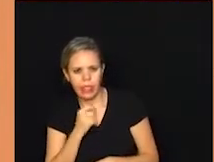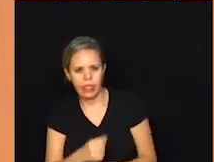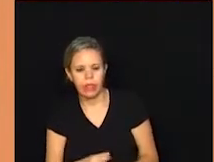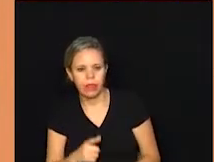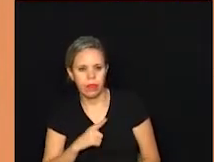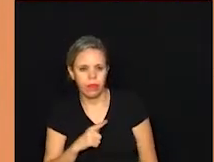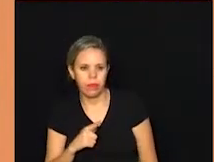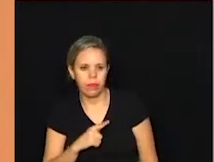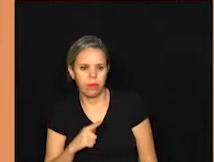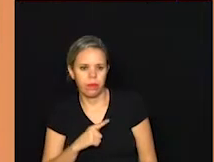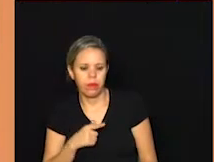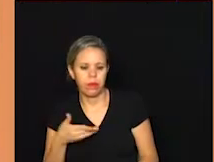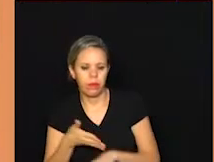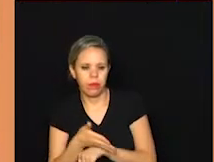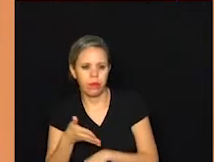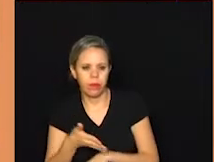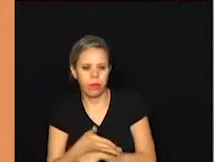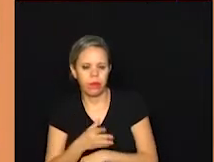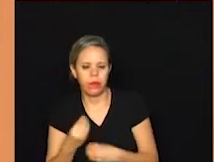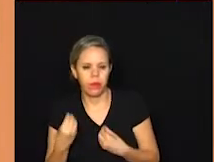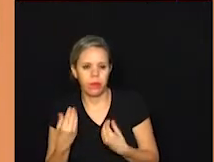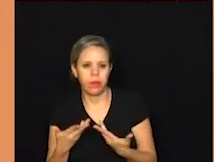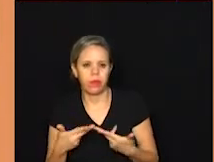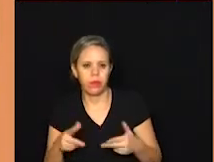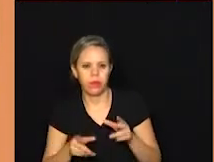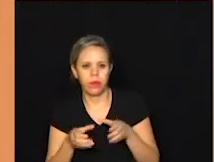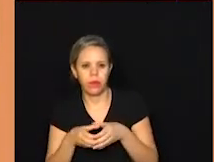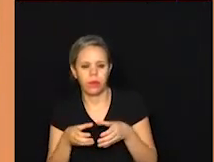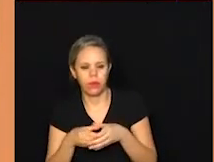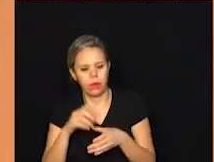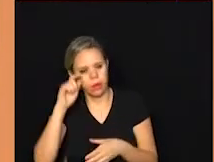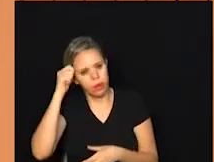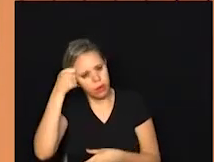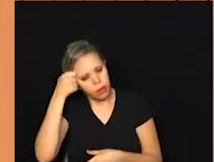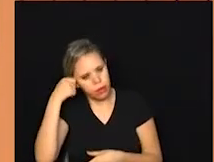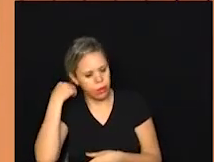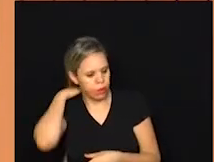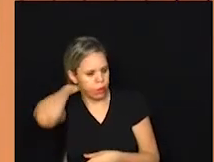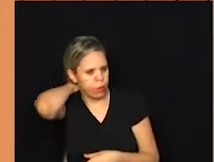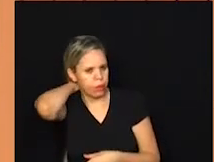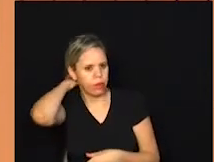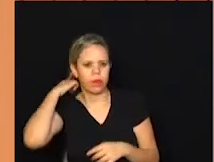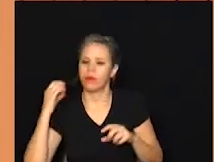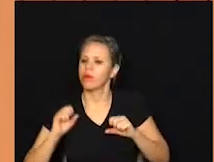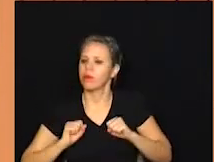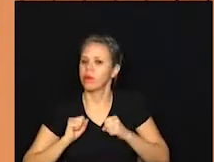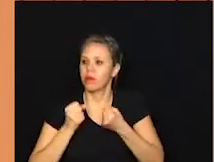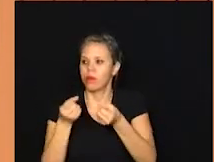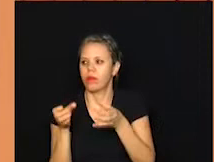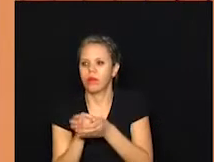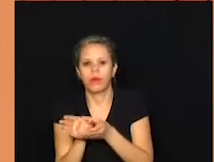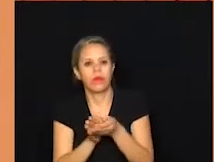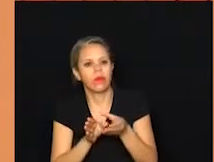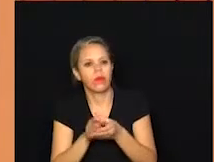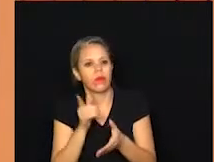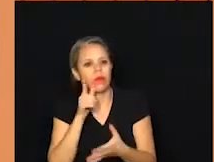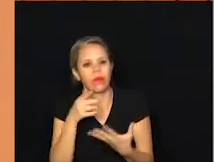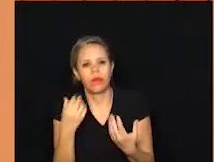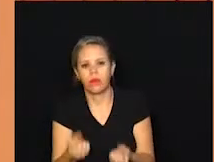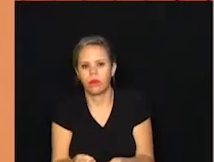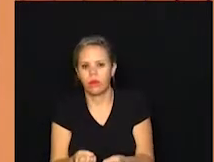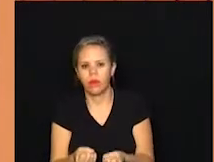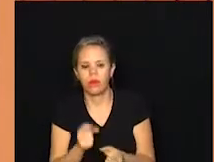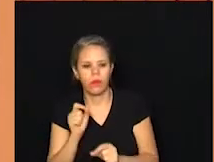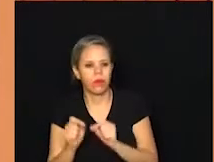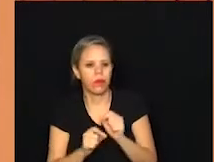ter a nossa participação garantida da comunidade negra, fortalecimento do conselho. A gente, inclusive, consegue assumir